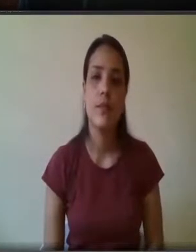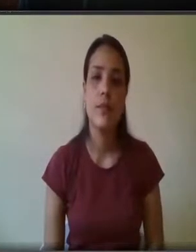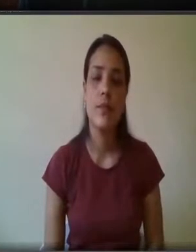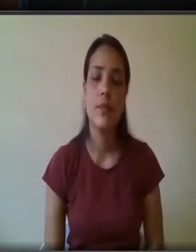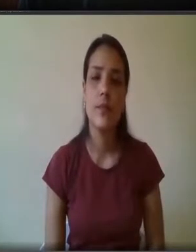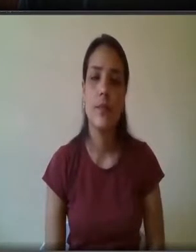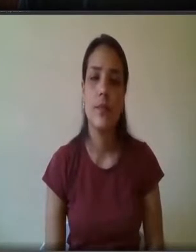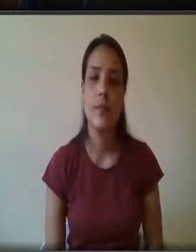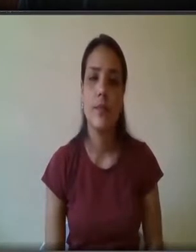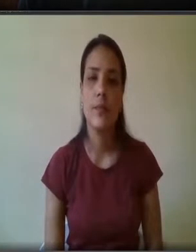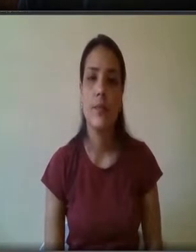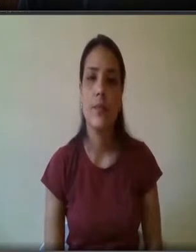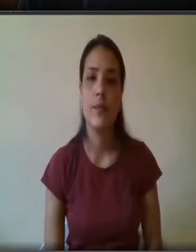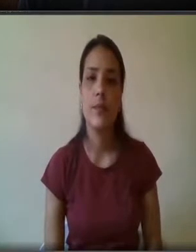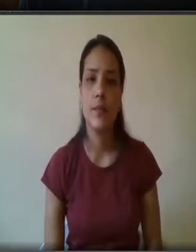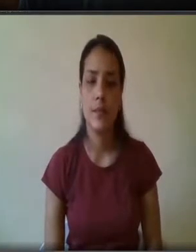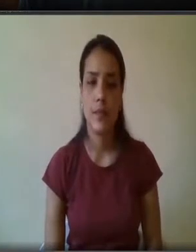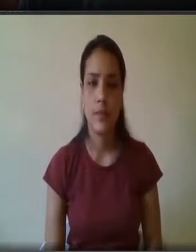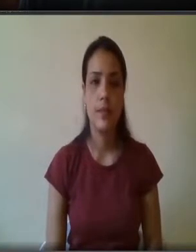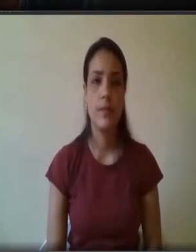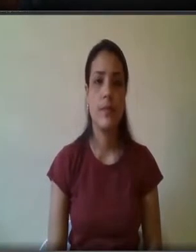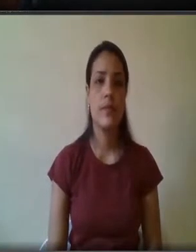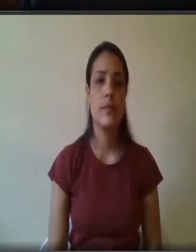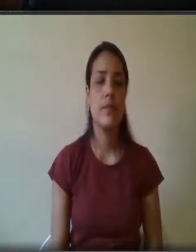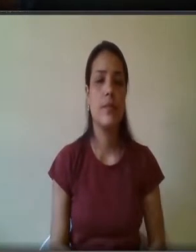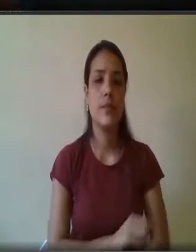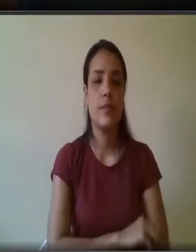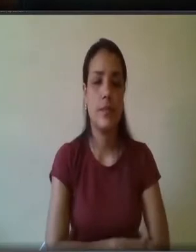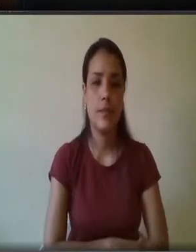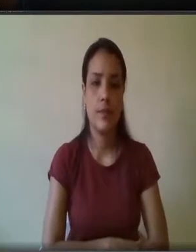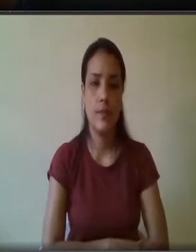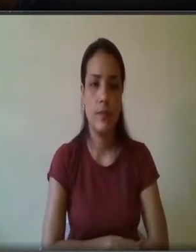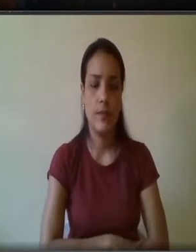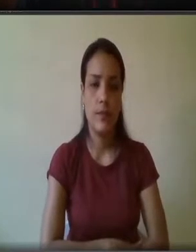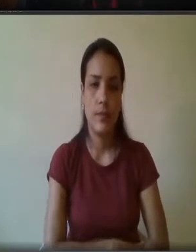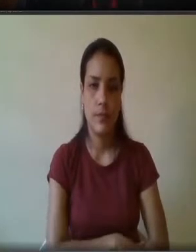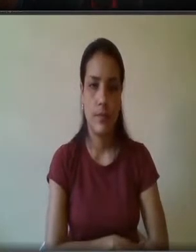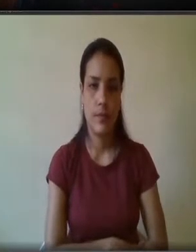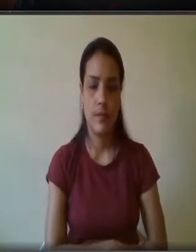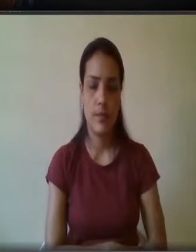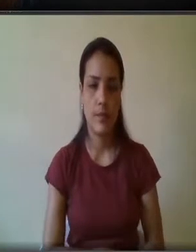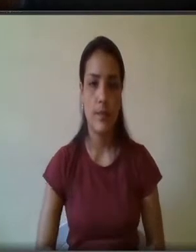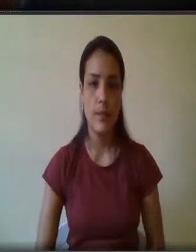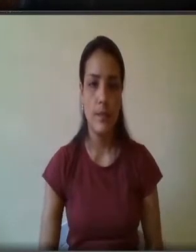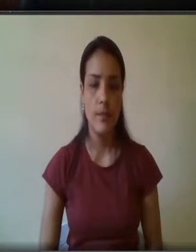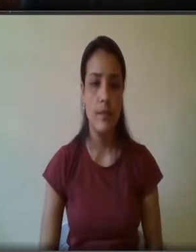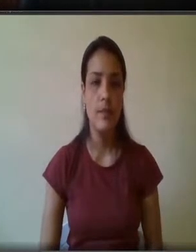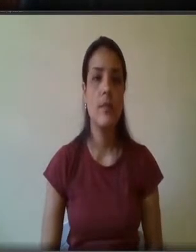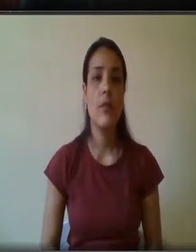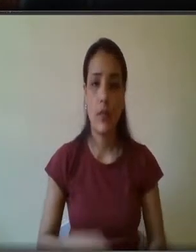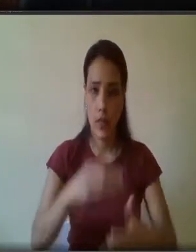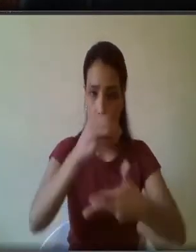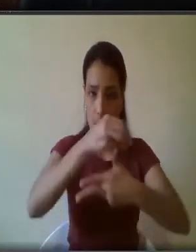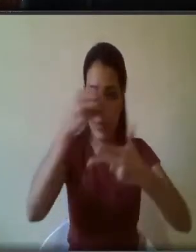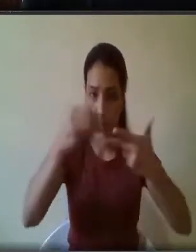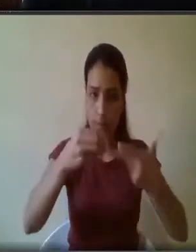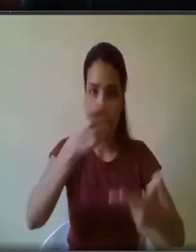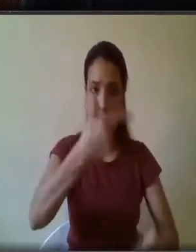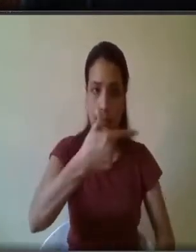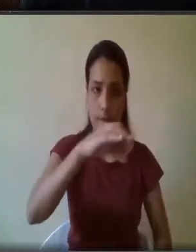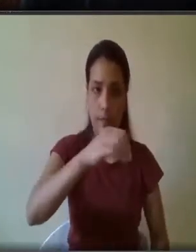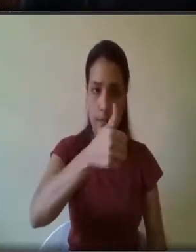Vejam que o Enem 2012 apareceu e o Enem 2019 também apareceu,